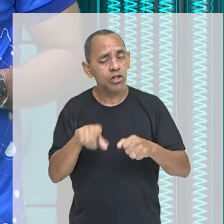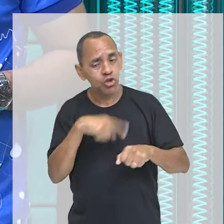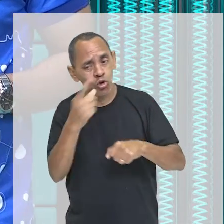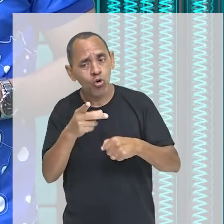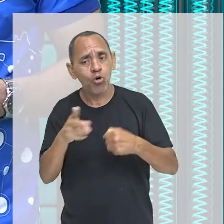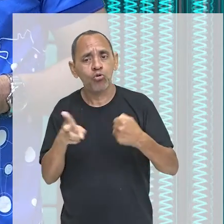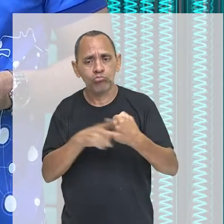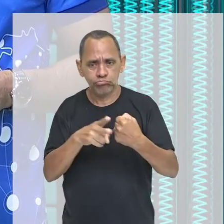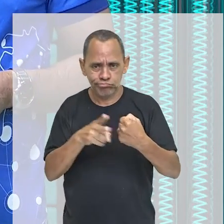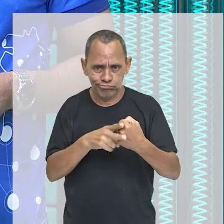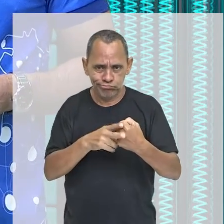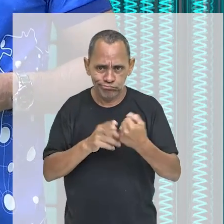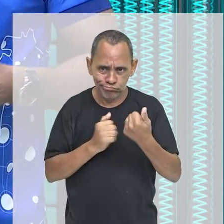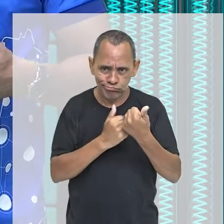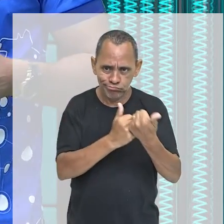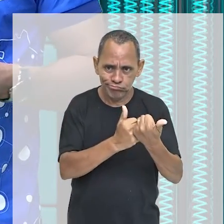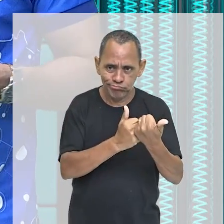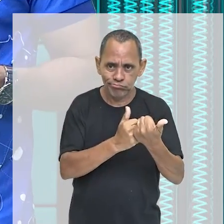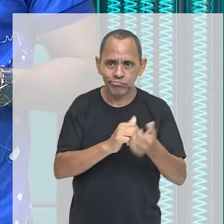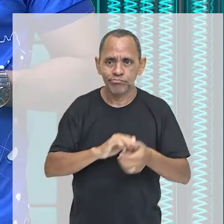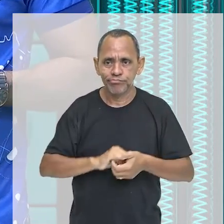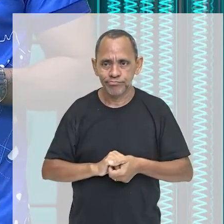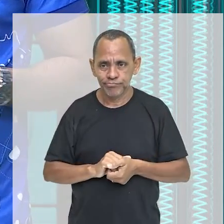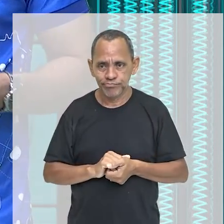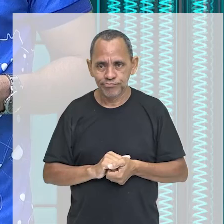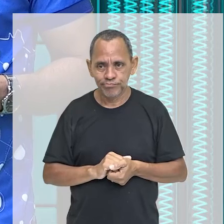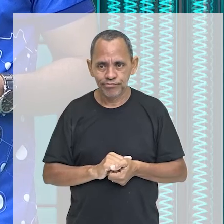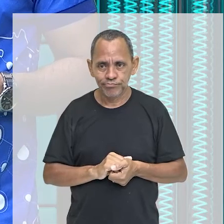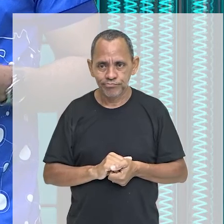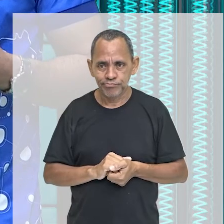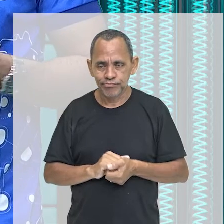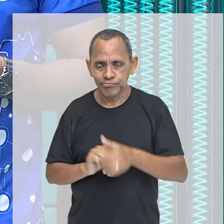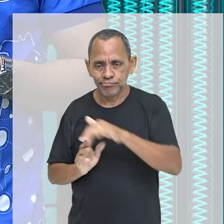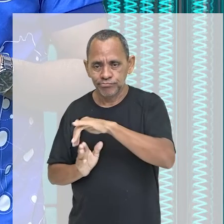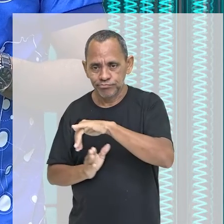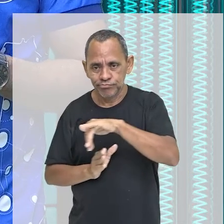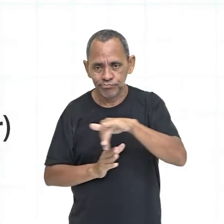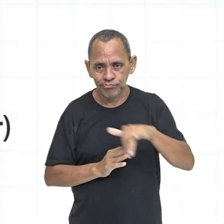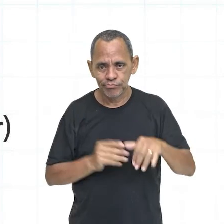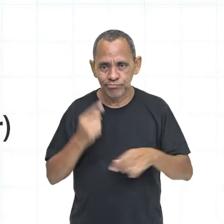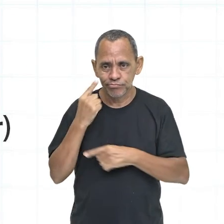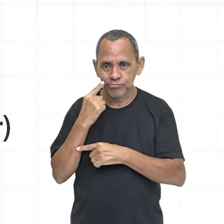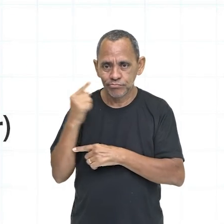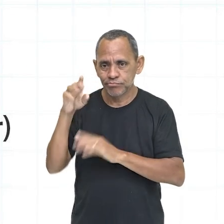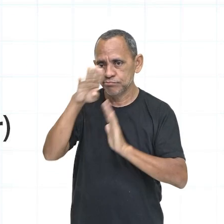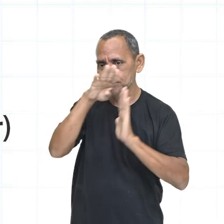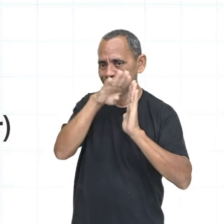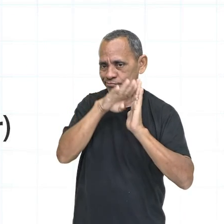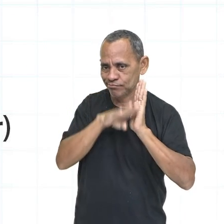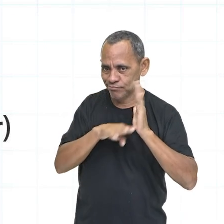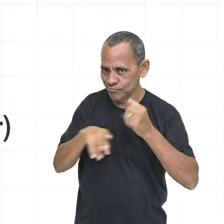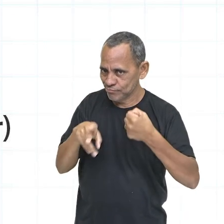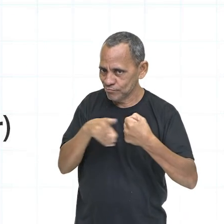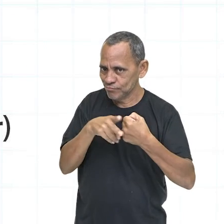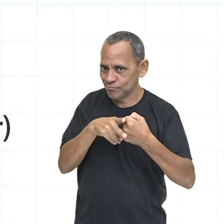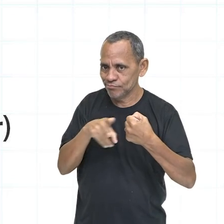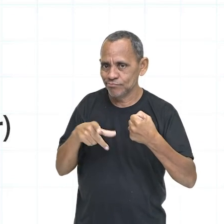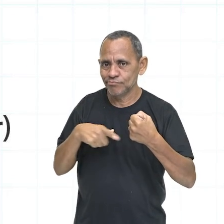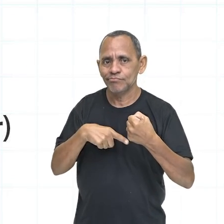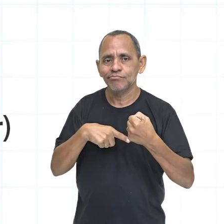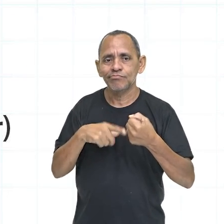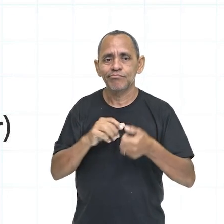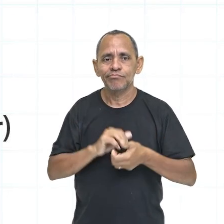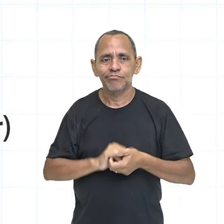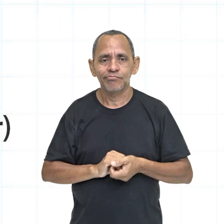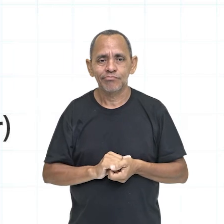pergunta, tá certo? Vou mostrar para vocês agora uma lista de verbos que nós vimos ao longo da aula. Vamos lá? Então, tem nossa verb